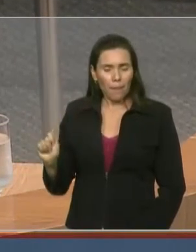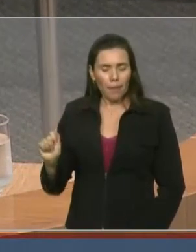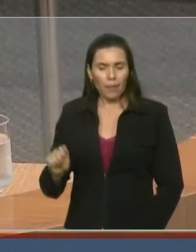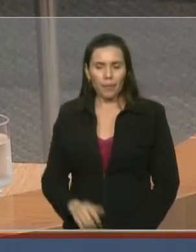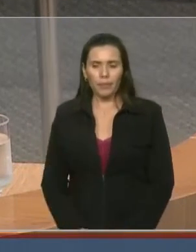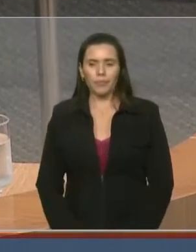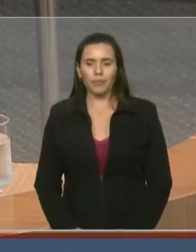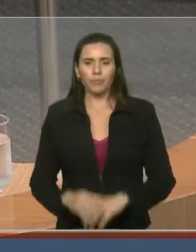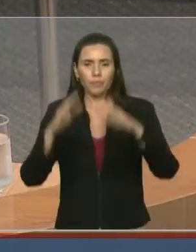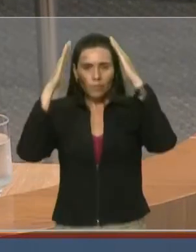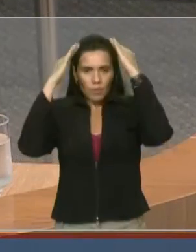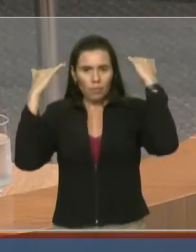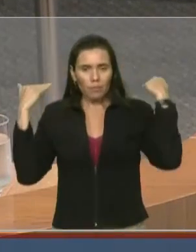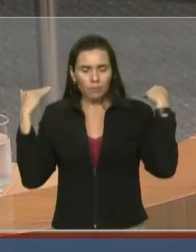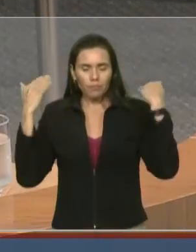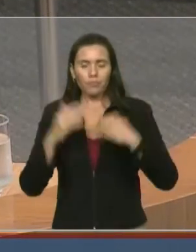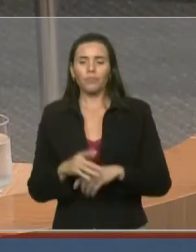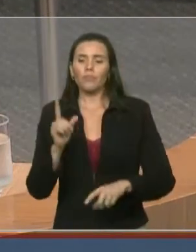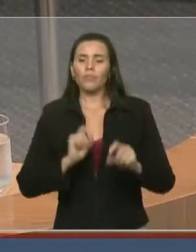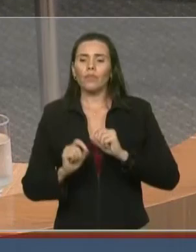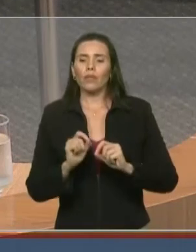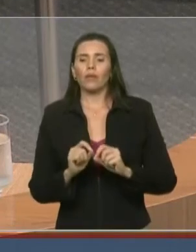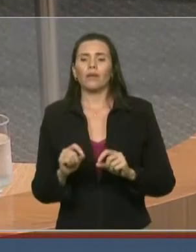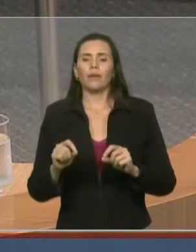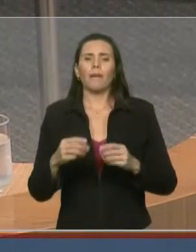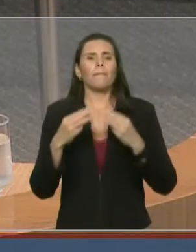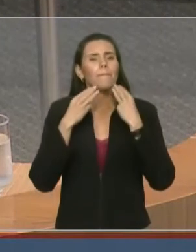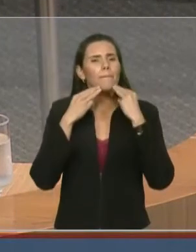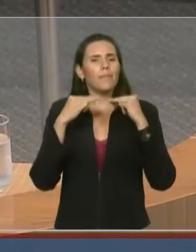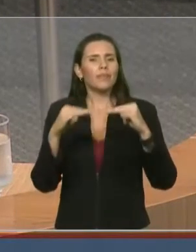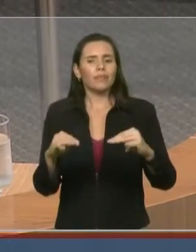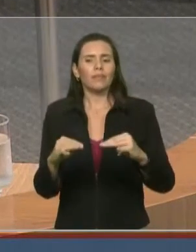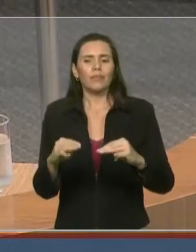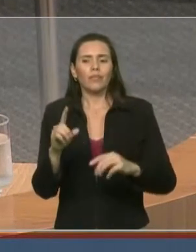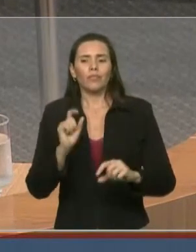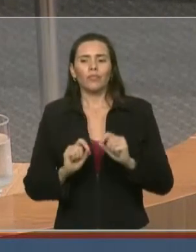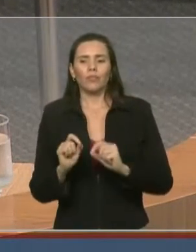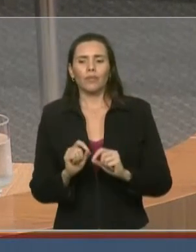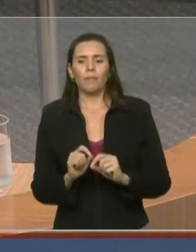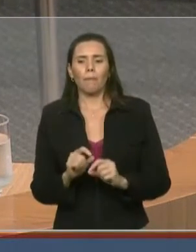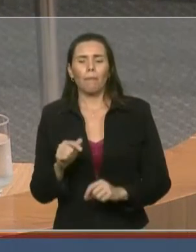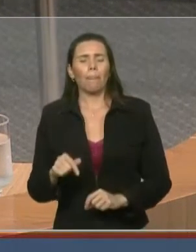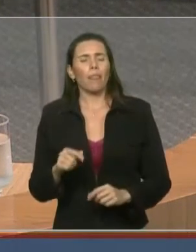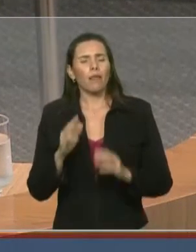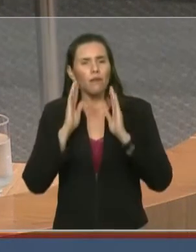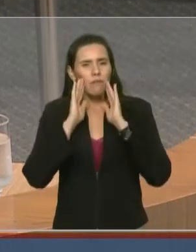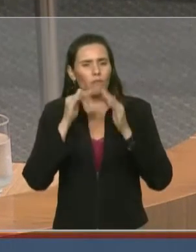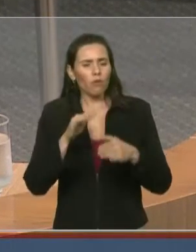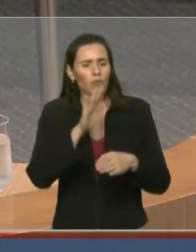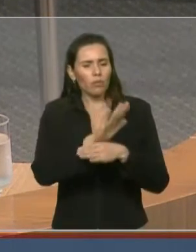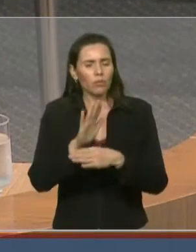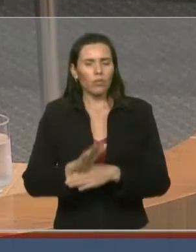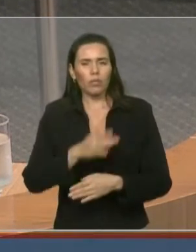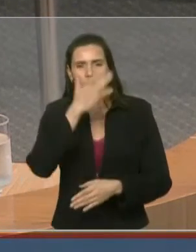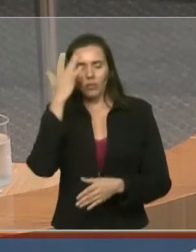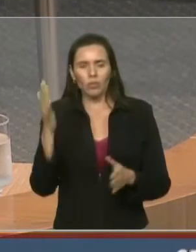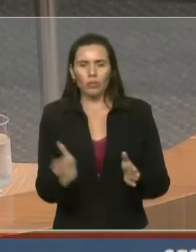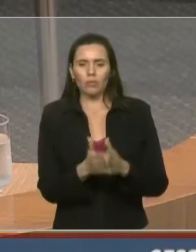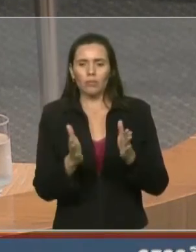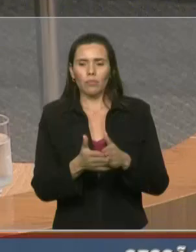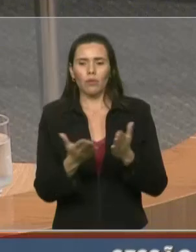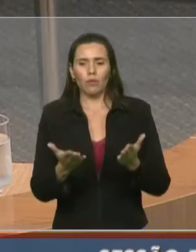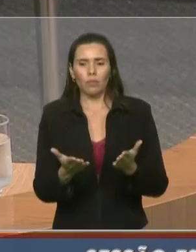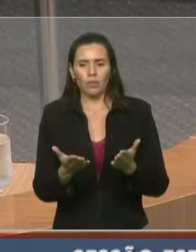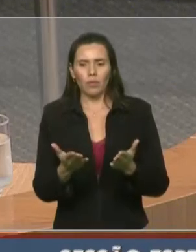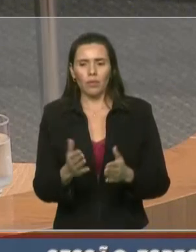a mensagem de Medellín de Puebla, que é da opção preferencial pelos pobres, e, desse modo, reafirma o que de melhor expressa